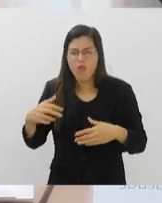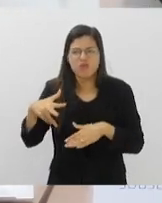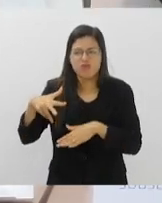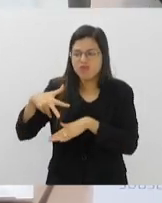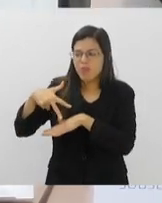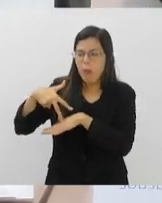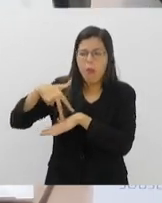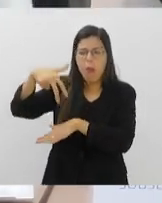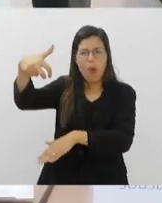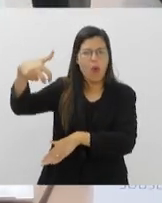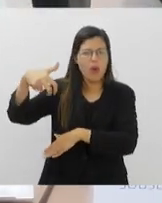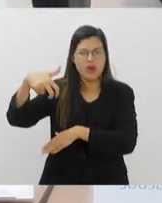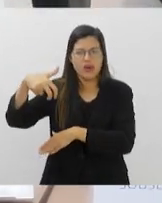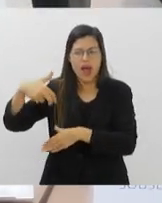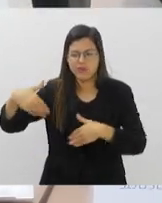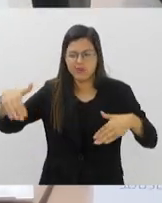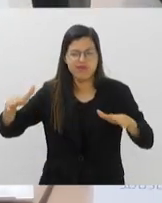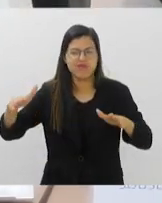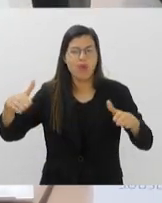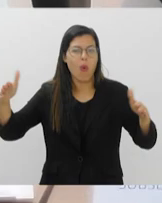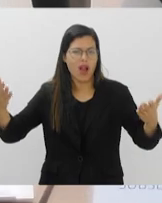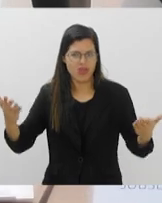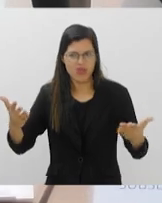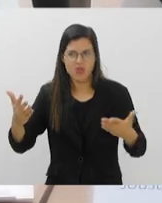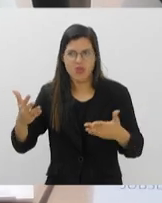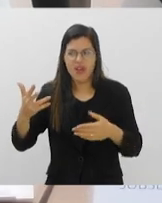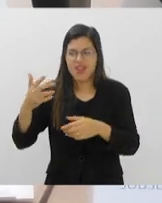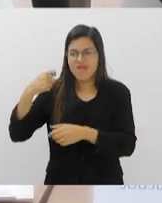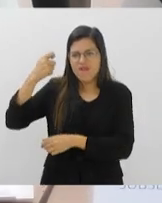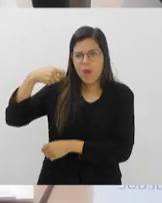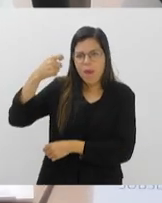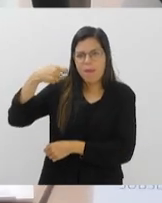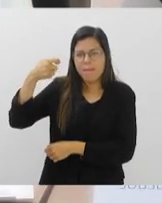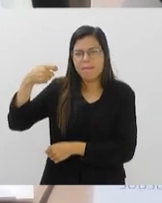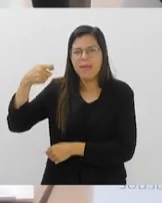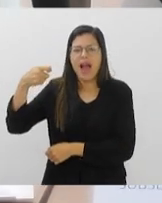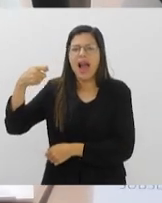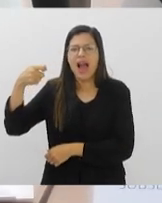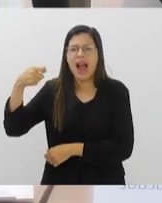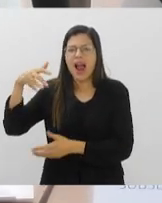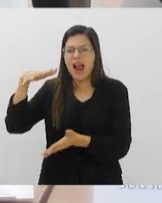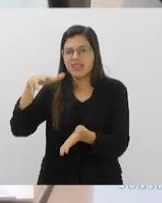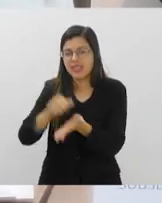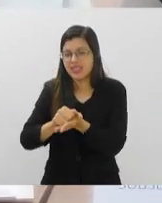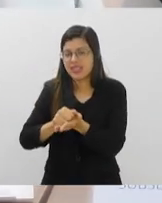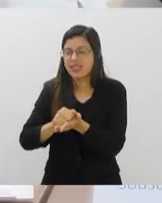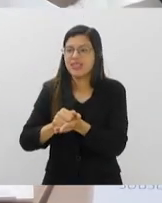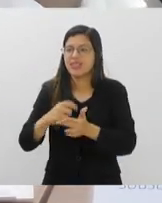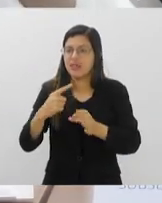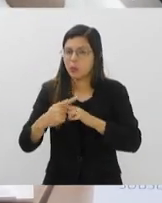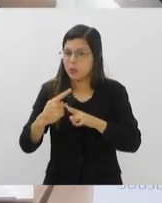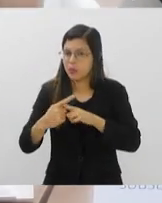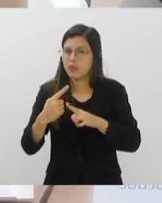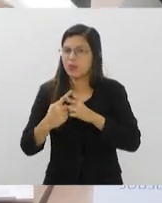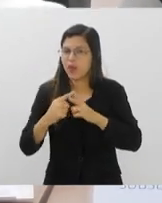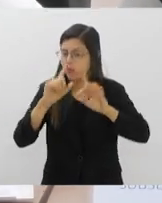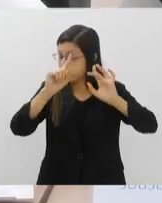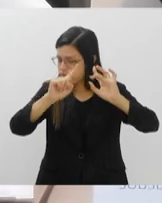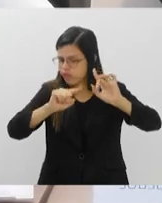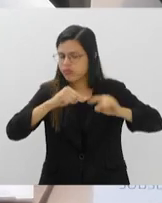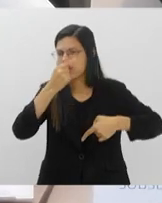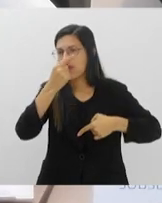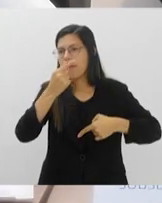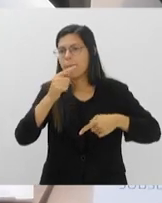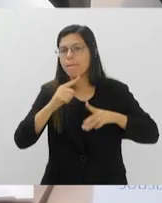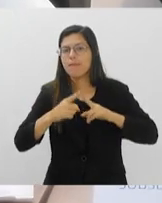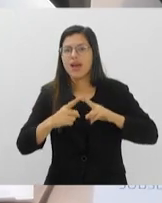filmar vou filmar para deixar registrado porque é um salto no abismo mas a gente vai pisar no